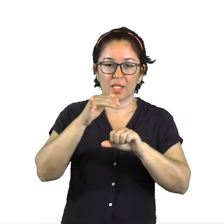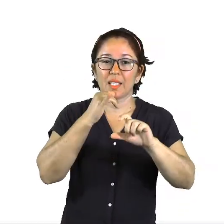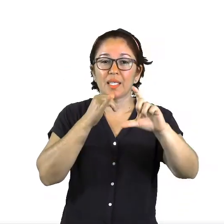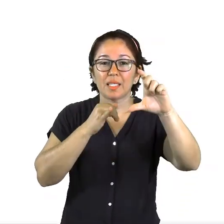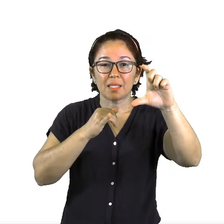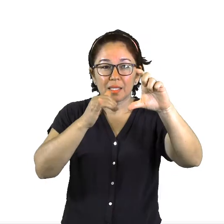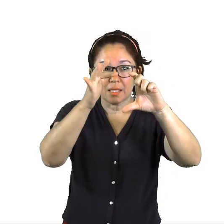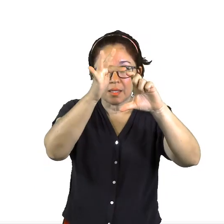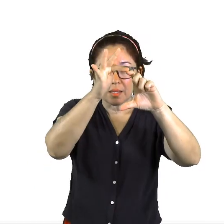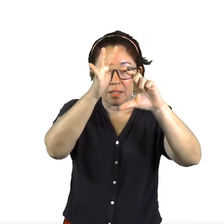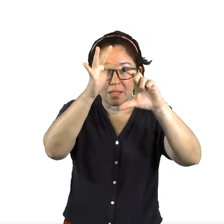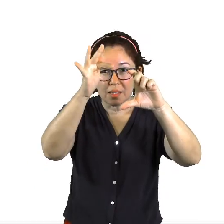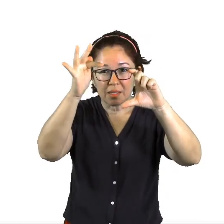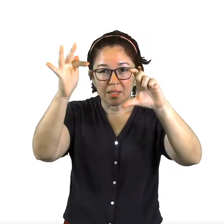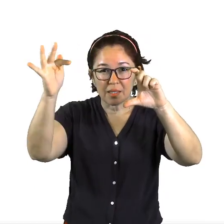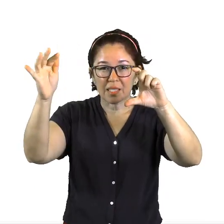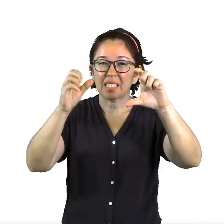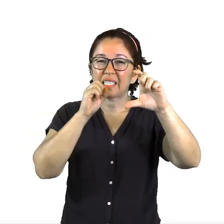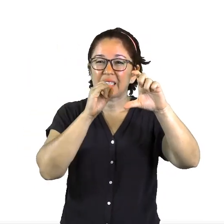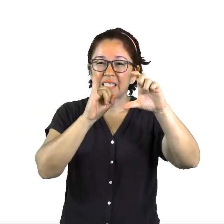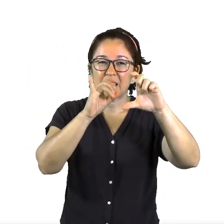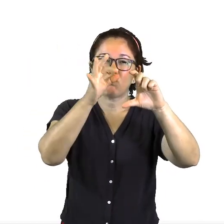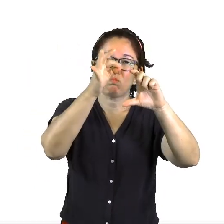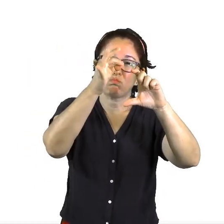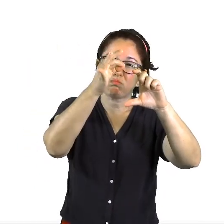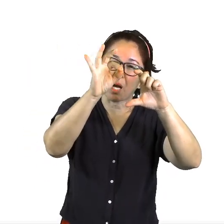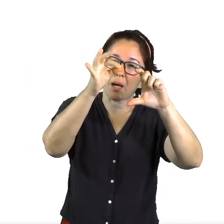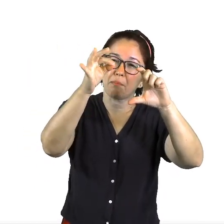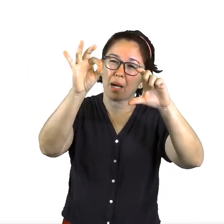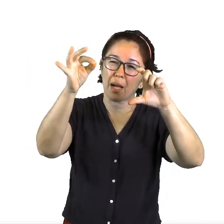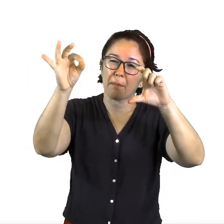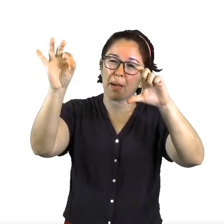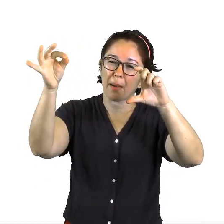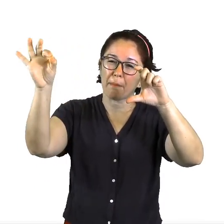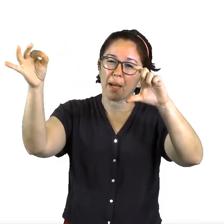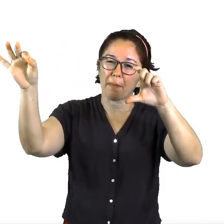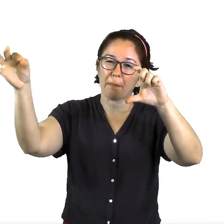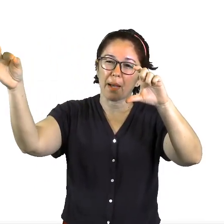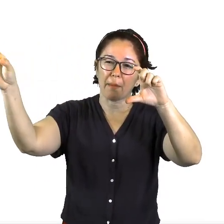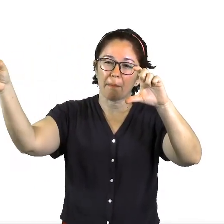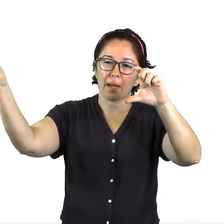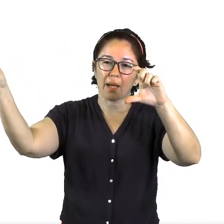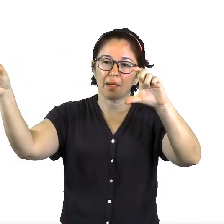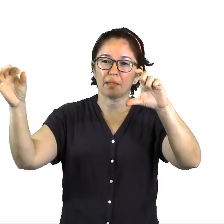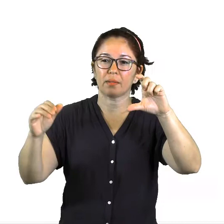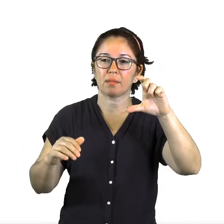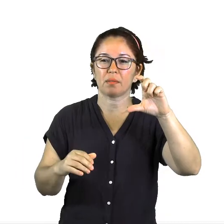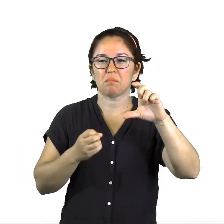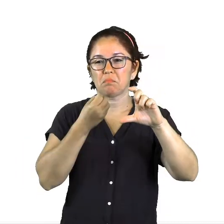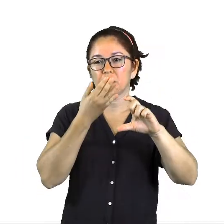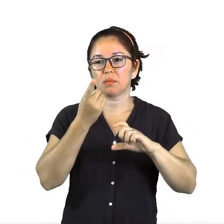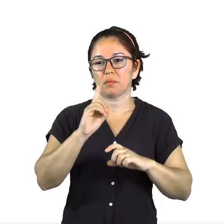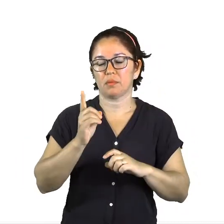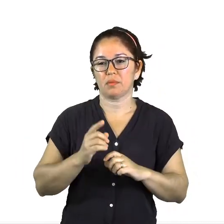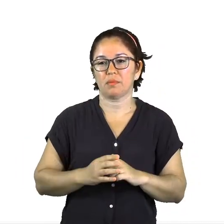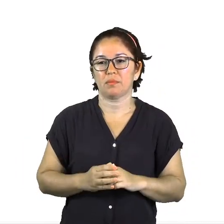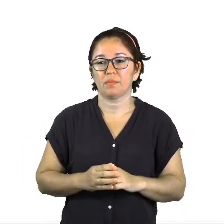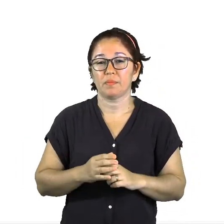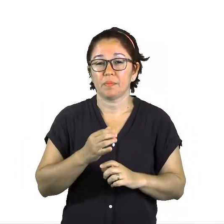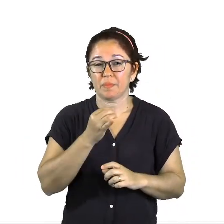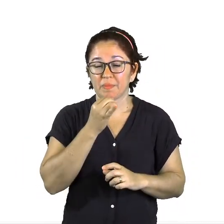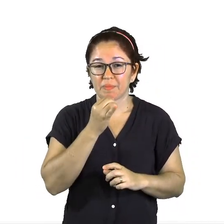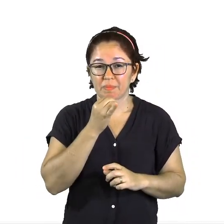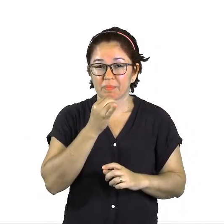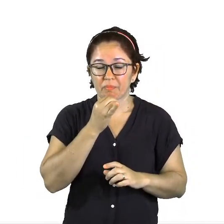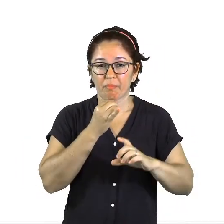frasal longo pode ocultar a palavra-chave do parágrafo. A palavra-chave é aquela palavra de peso que